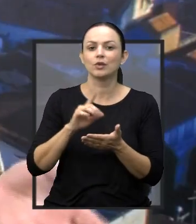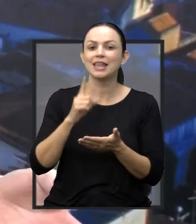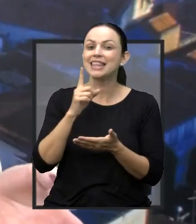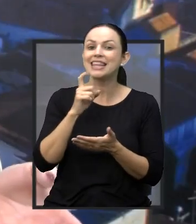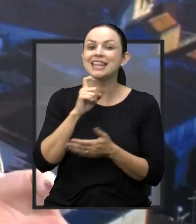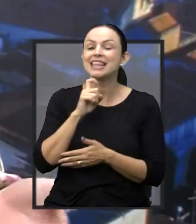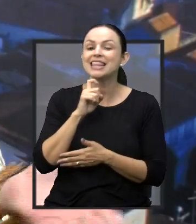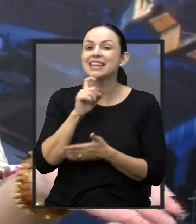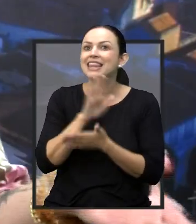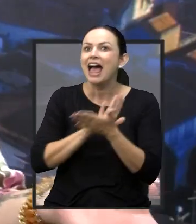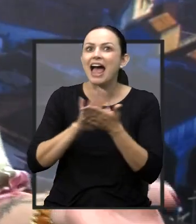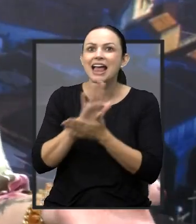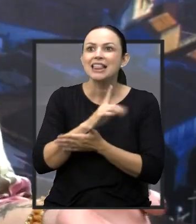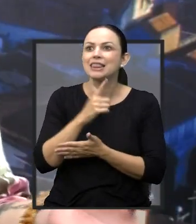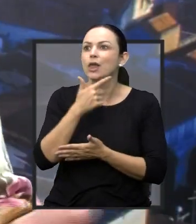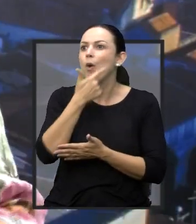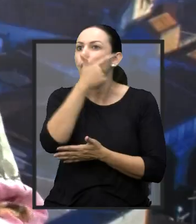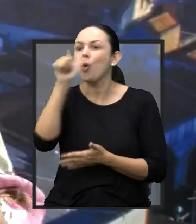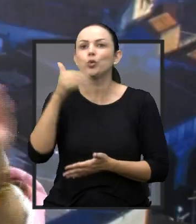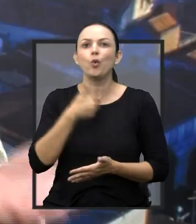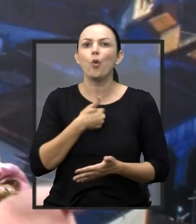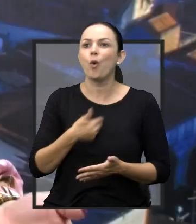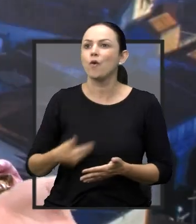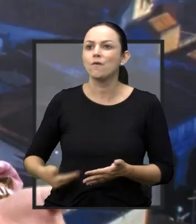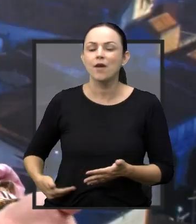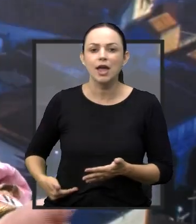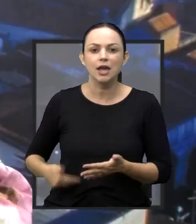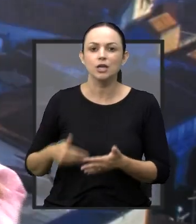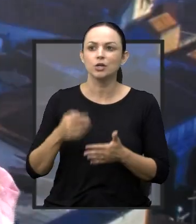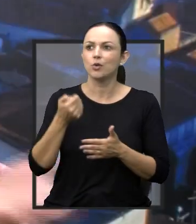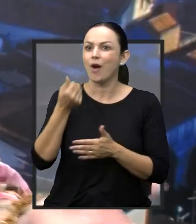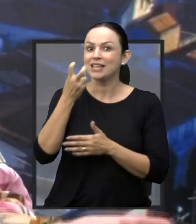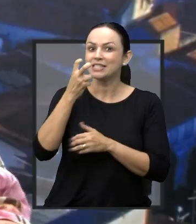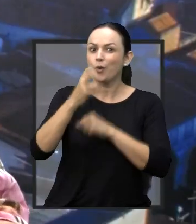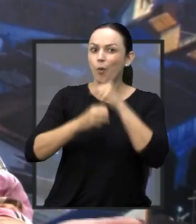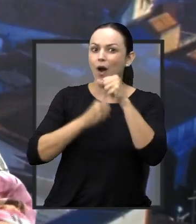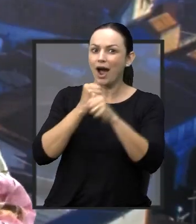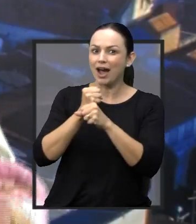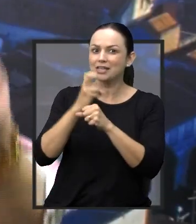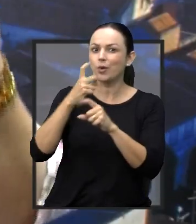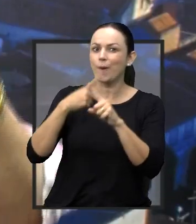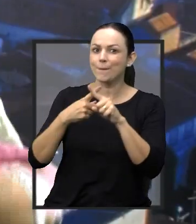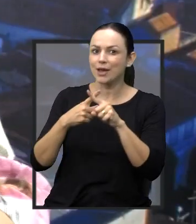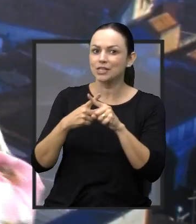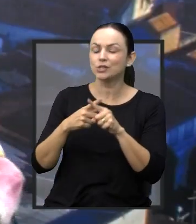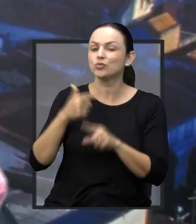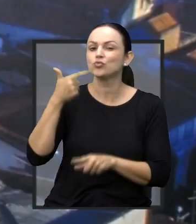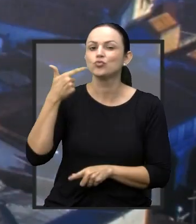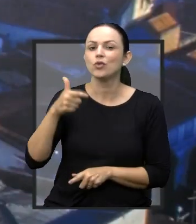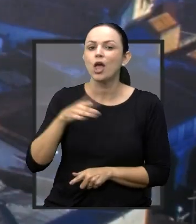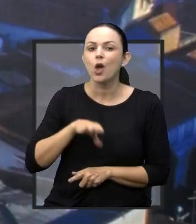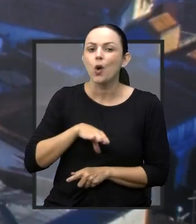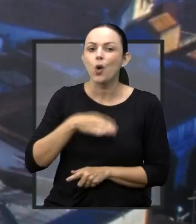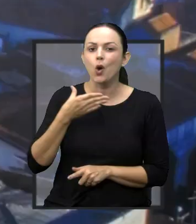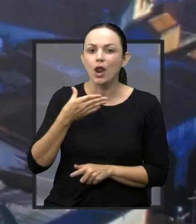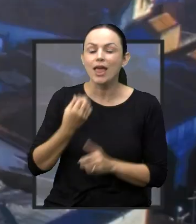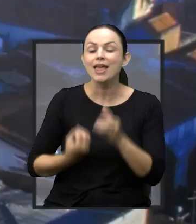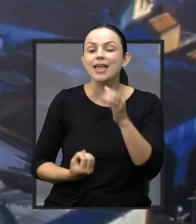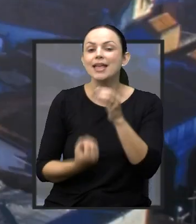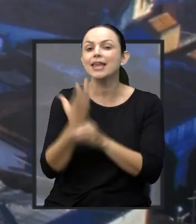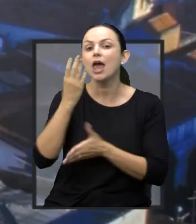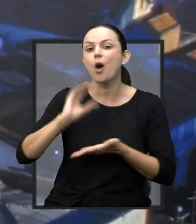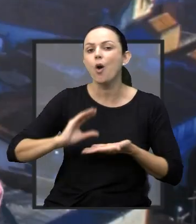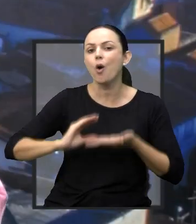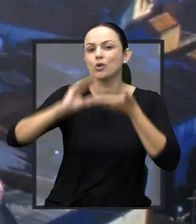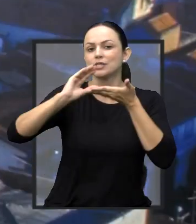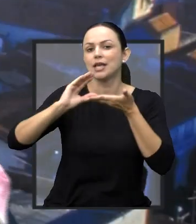Nenhum governo, e agora no atual governo são 5 anos já, quase 5 anos e meio, sem a coragem de criar o Conselho da